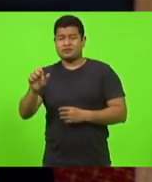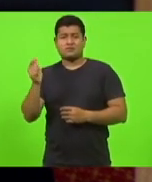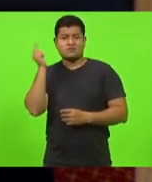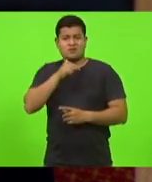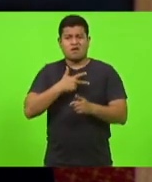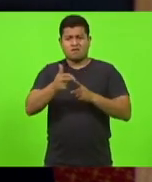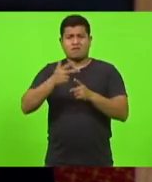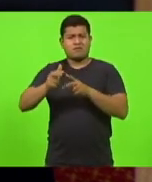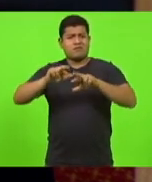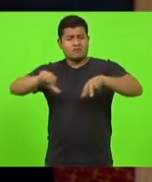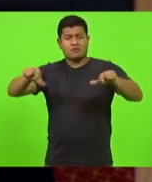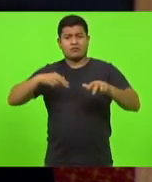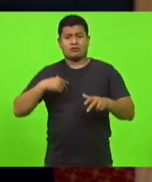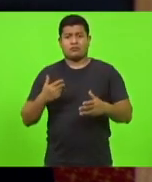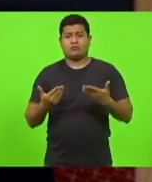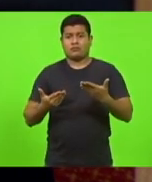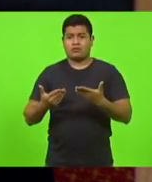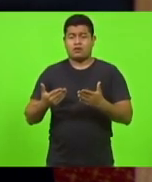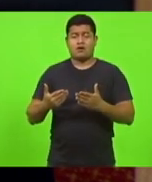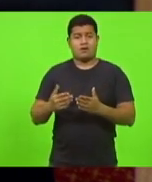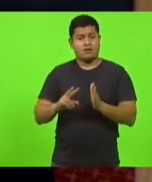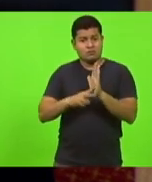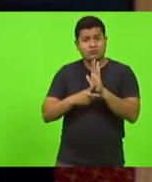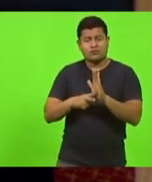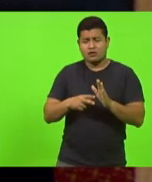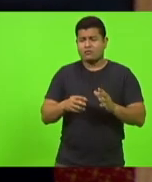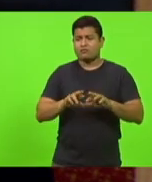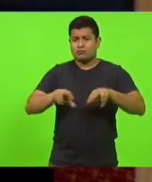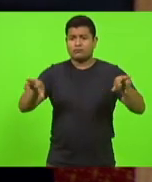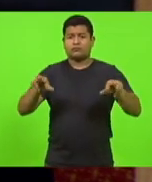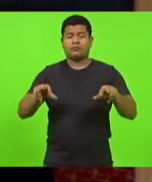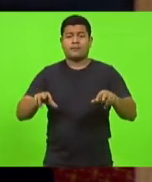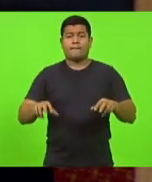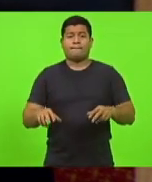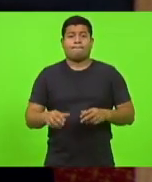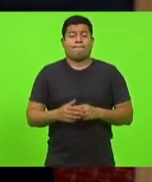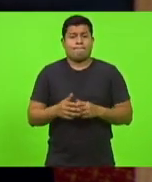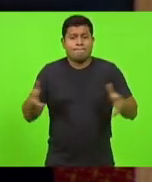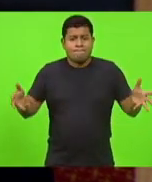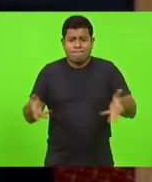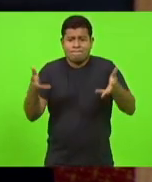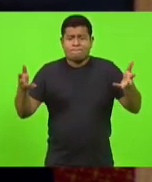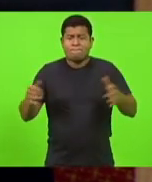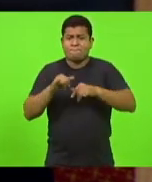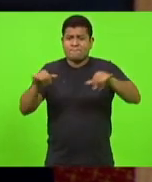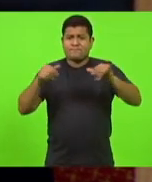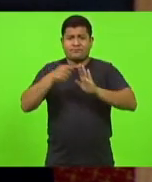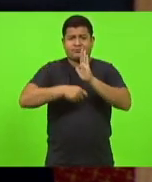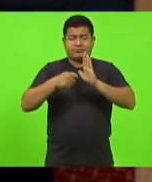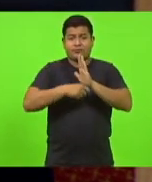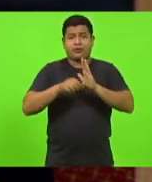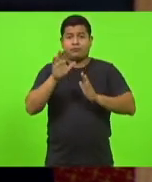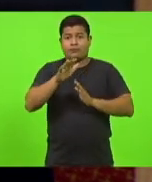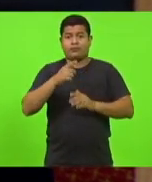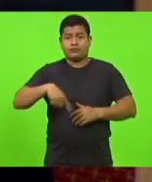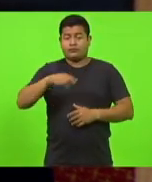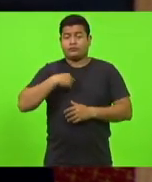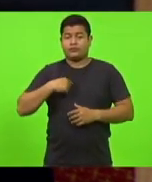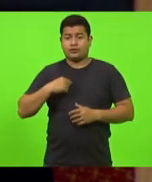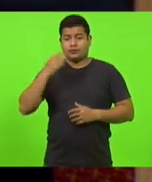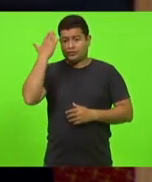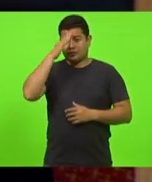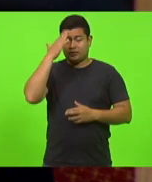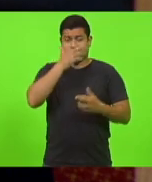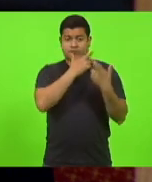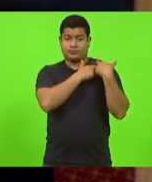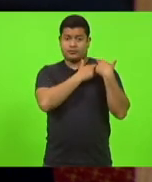lutas justas o Sinti promoveu, mas a gente segue nesse discurso da responsabilidade de